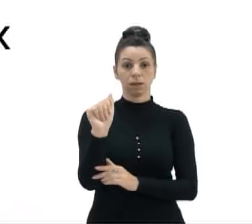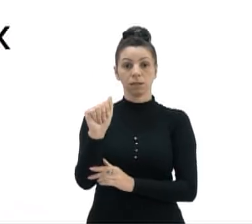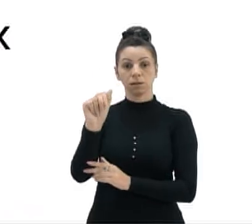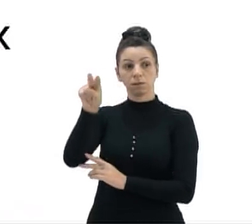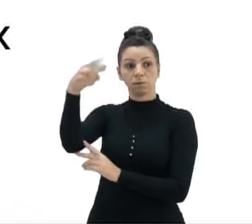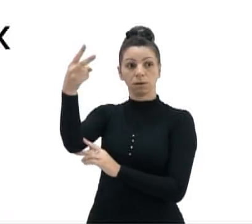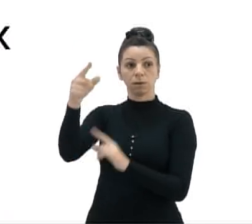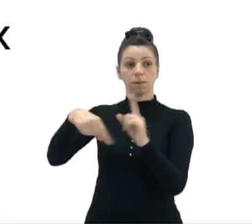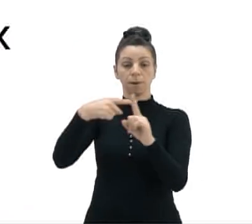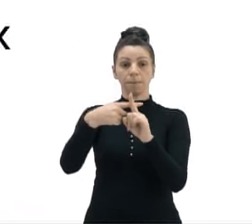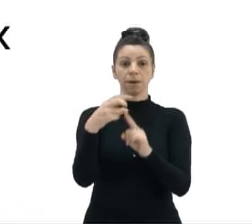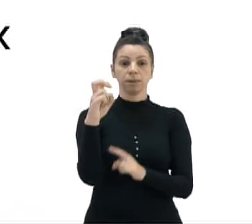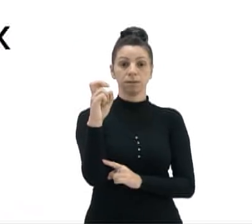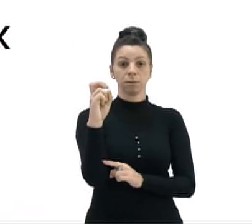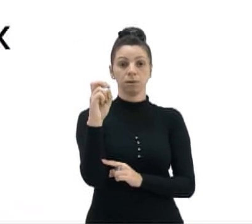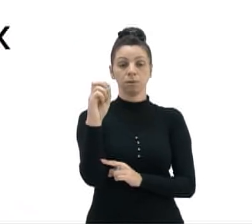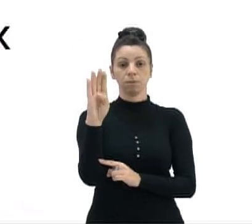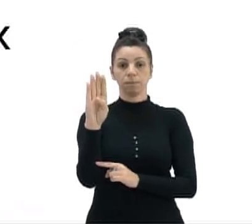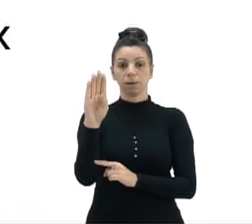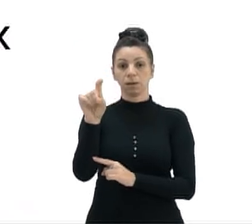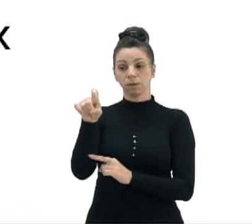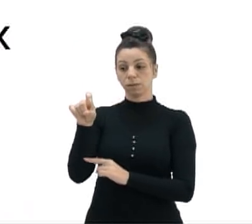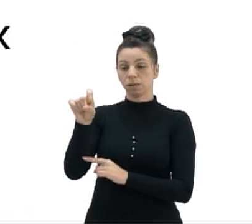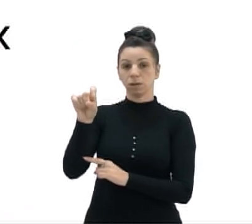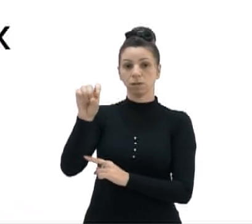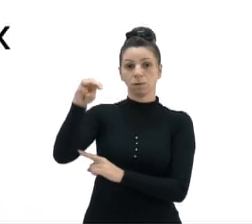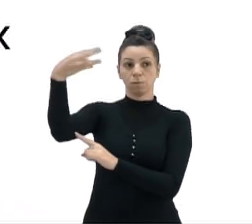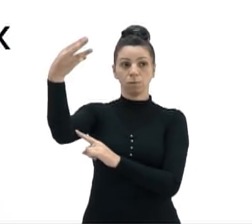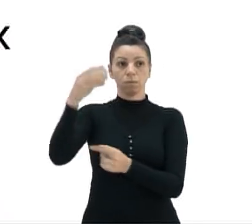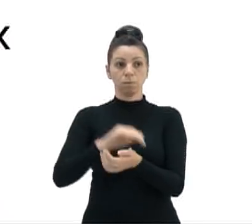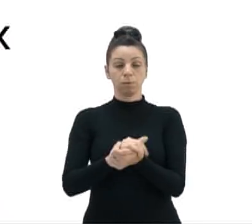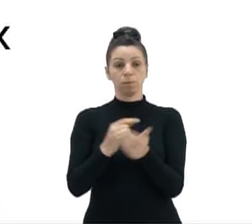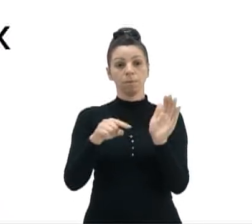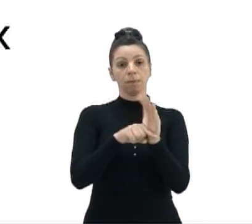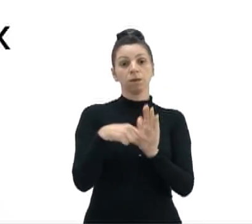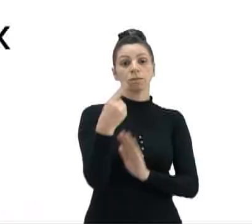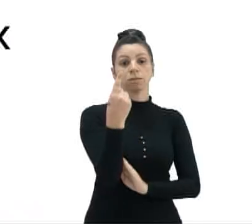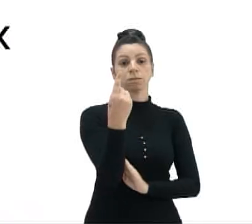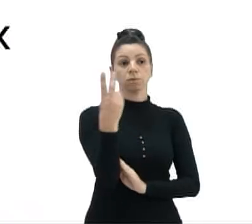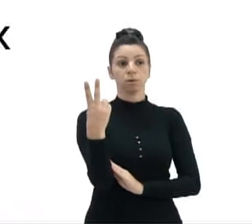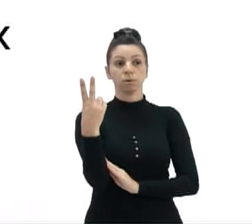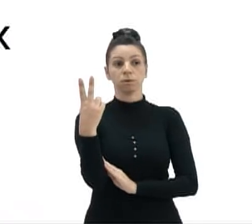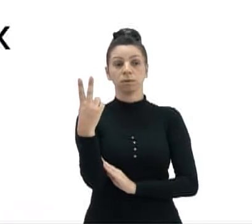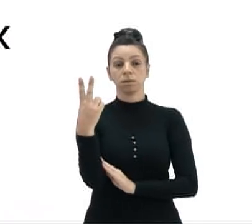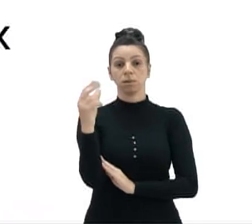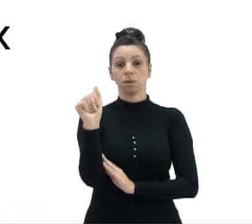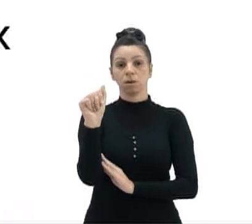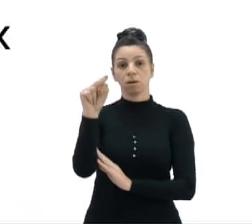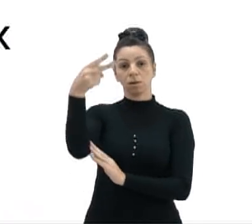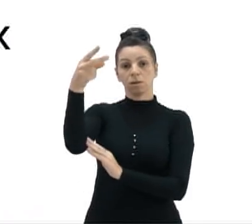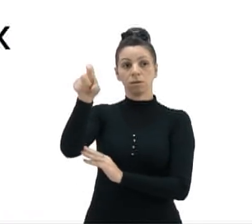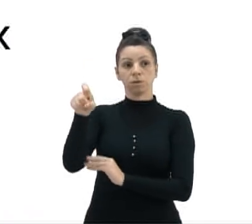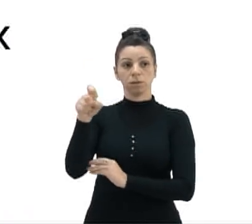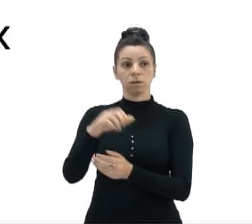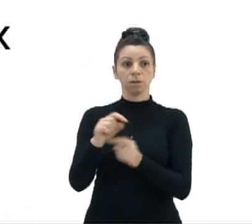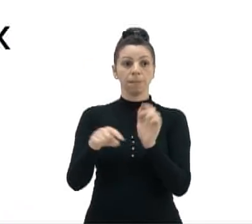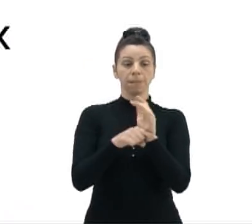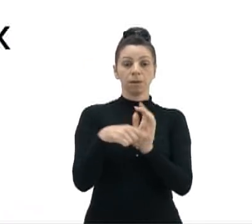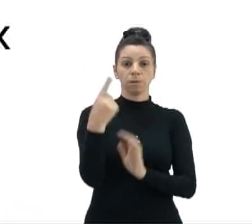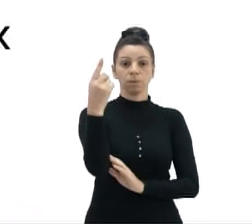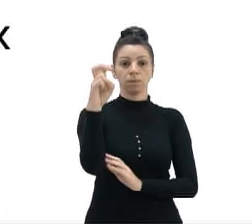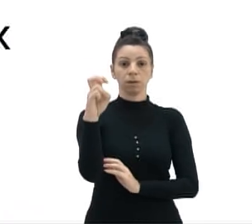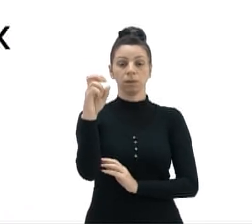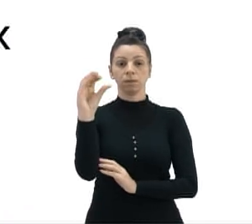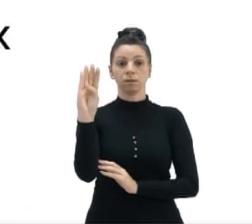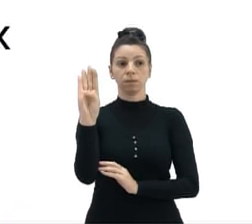mais 5bx ao cubo, menos 12 ao quadrado de x, menos 15b ao cubo, mais 4x.